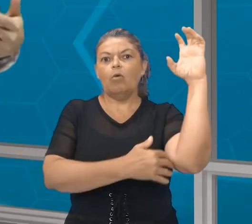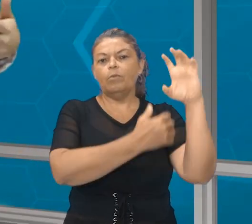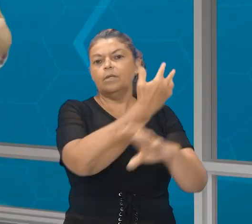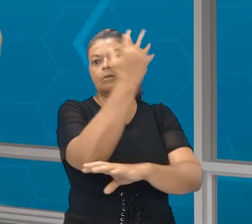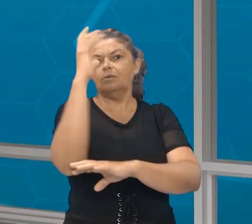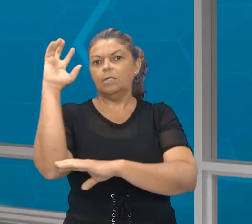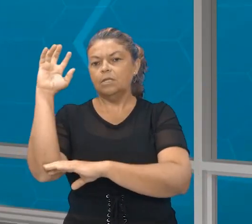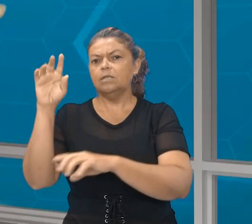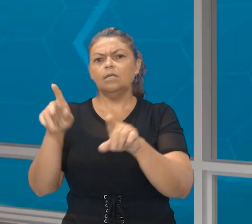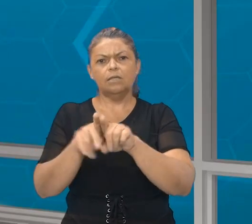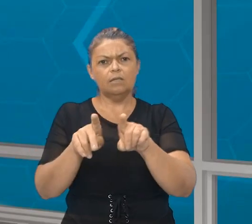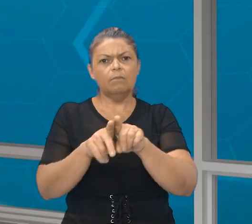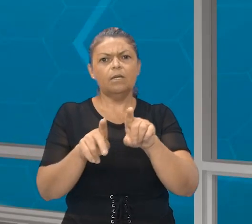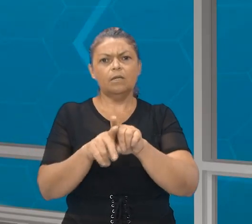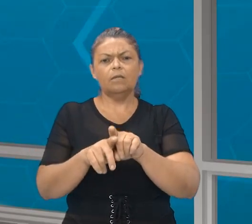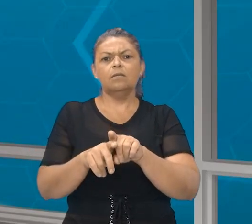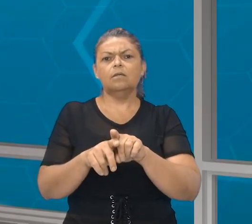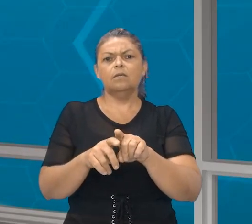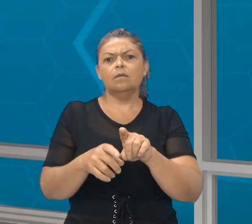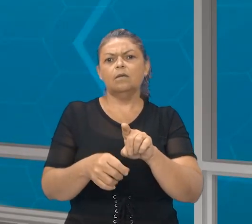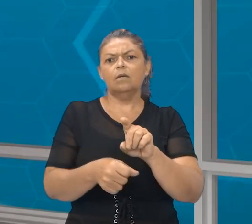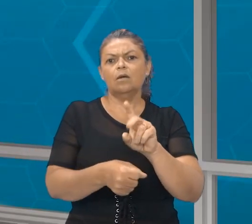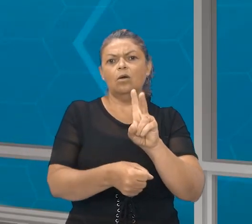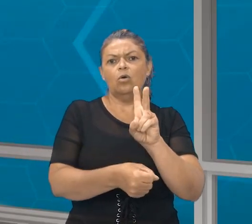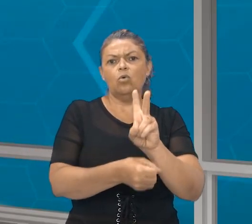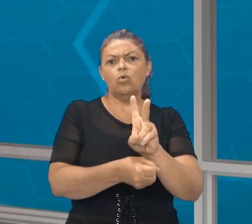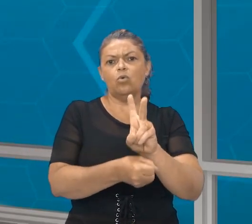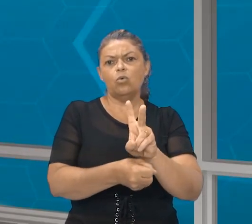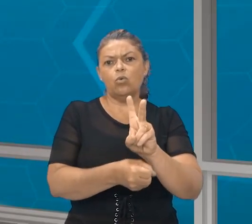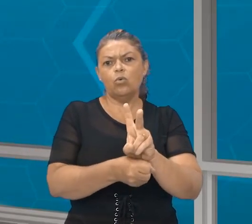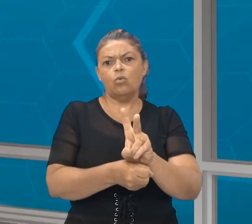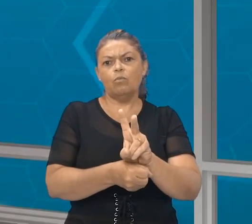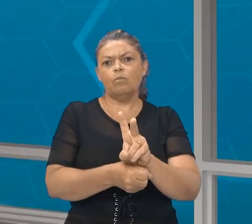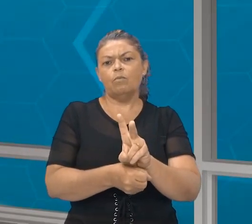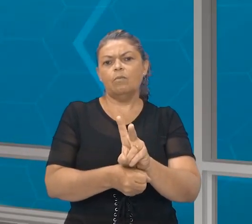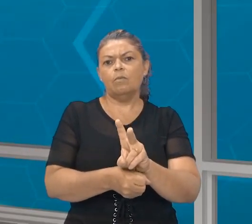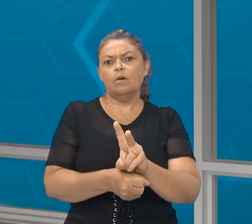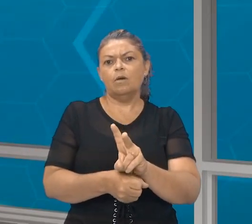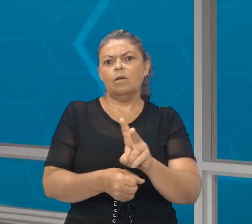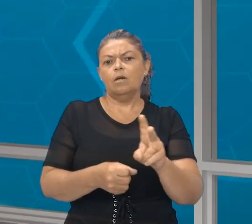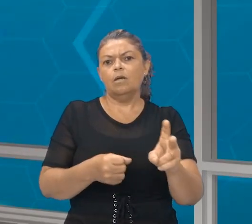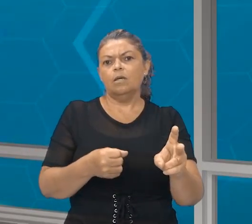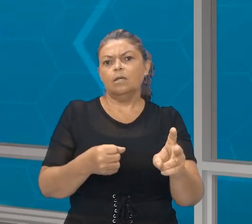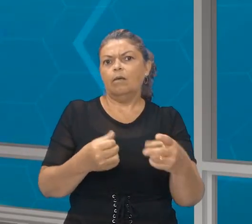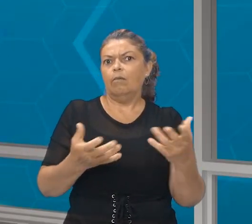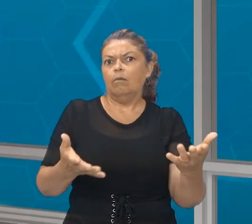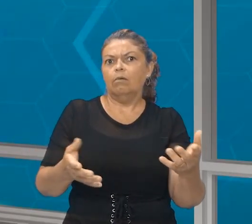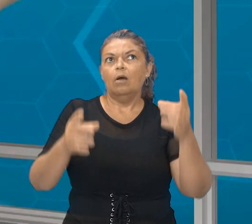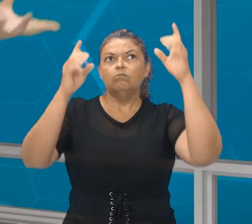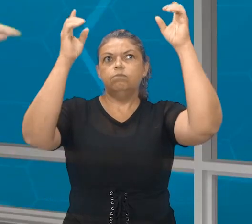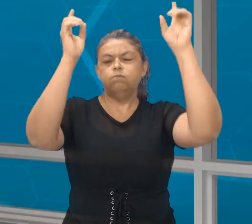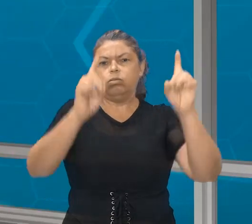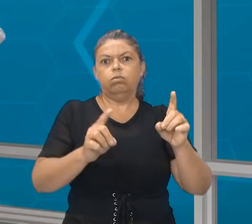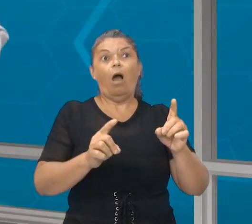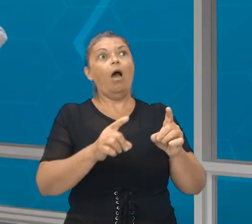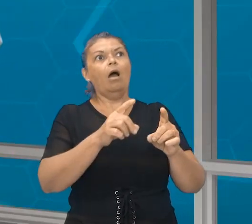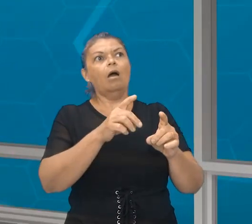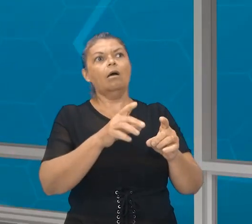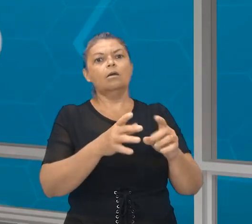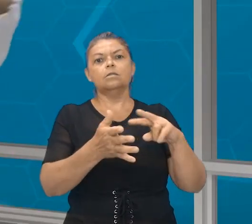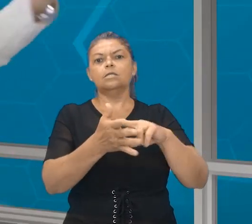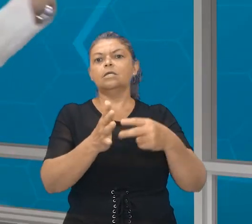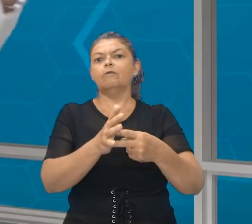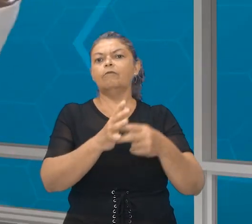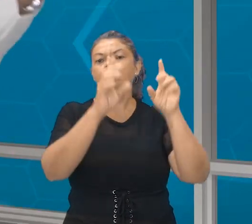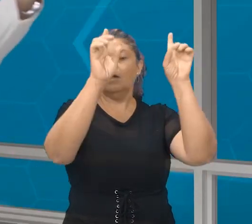indígenas que também habitavam e ainda habitam a nossa região, não é verdade? Quando você ouve um trovão, é Tupã que está mandando